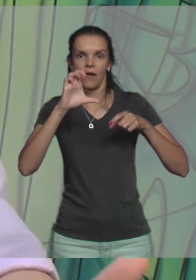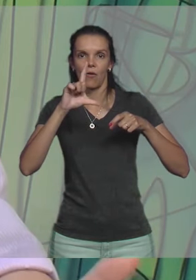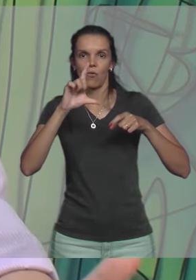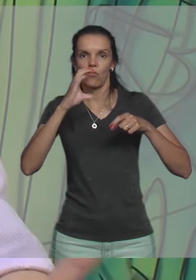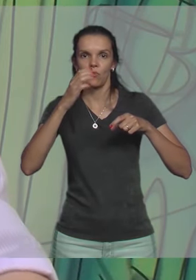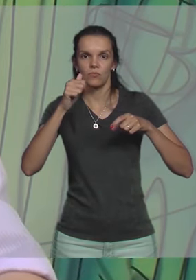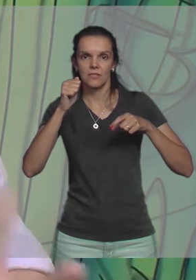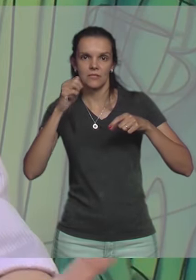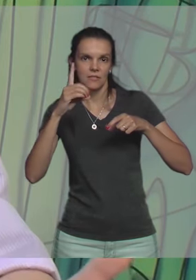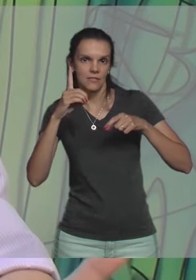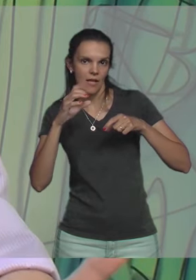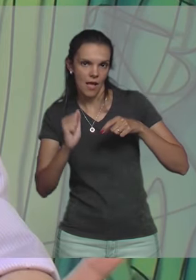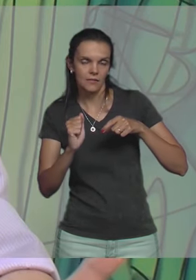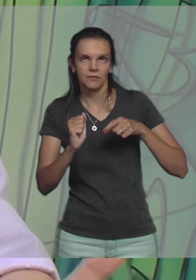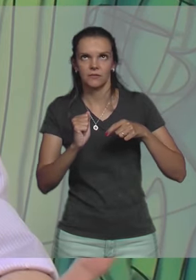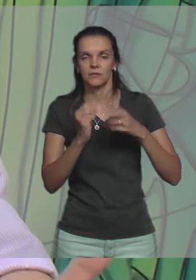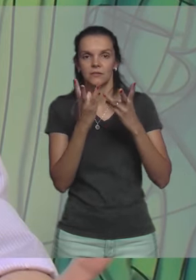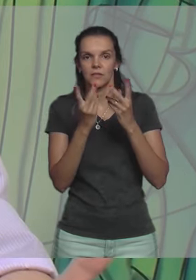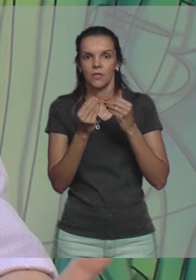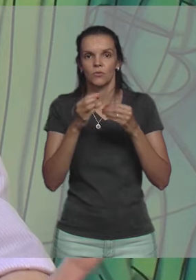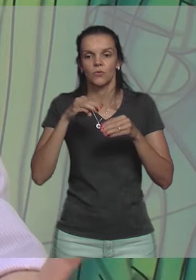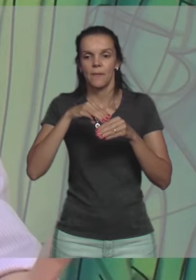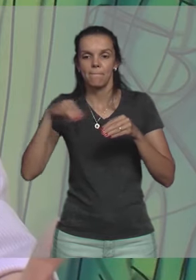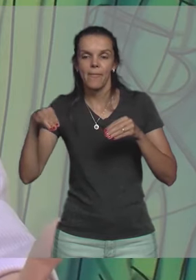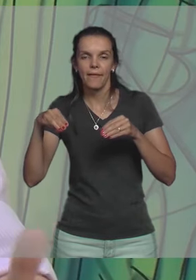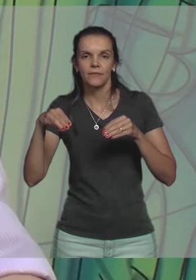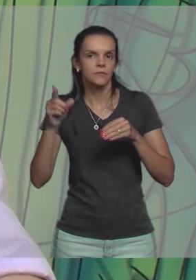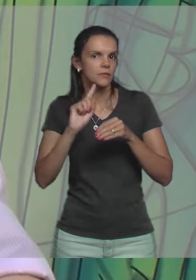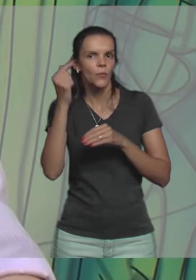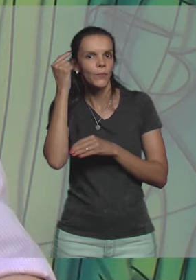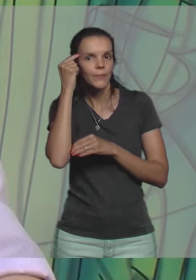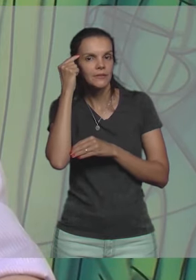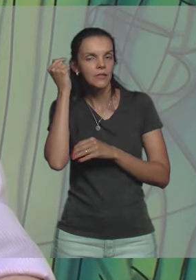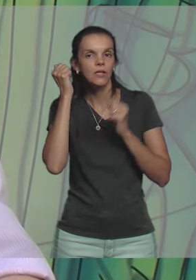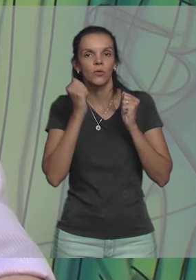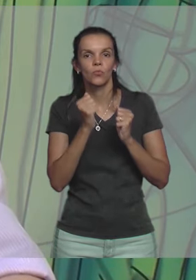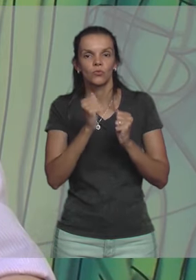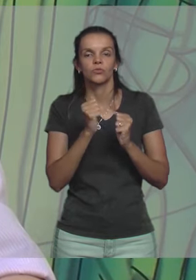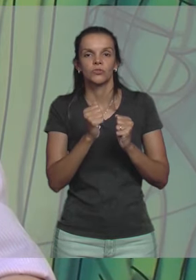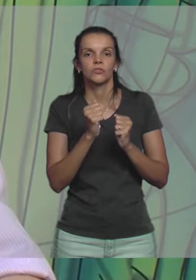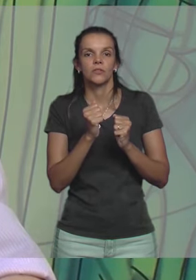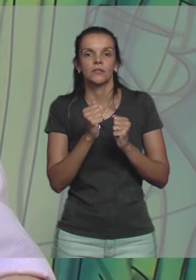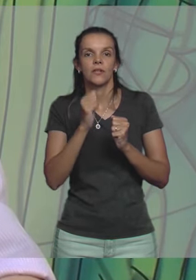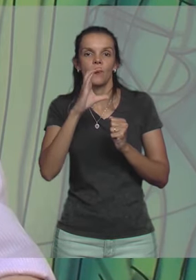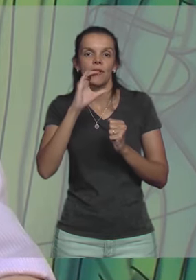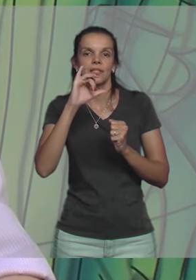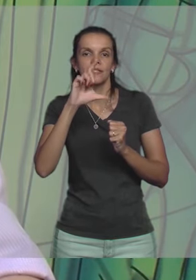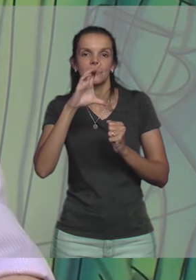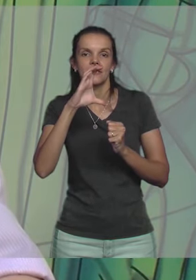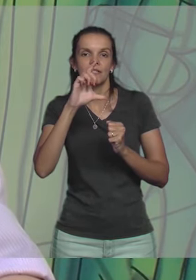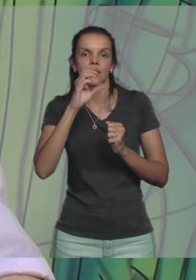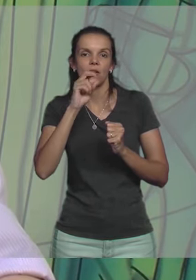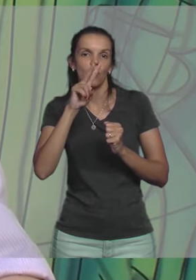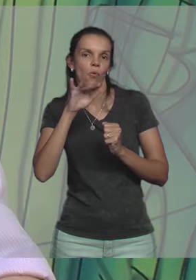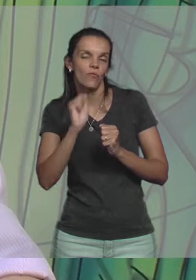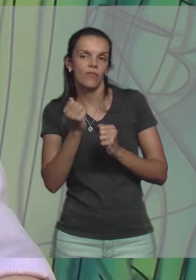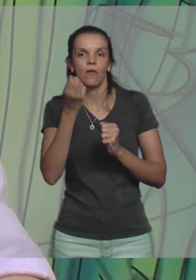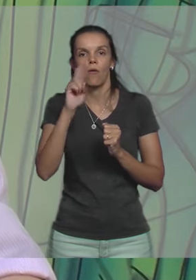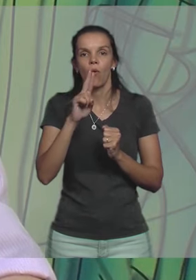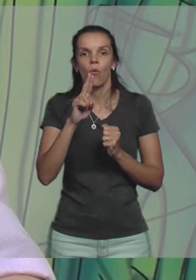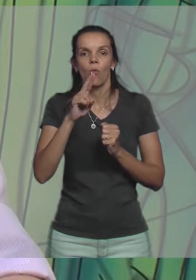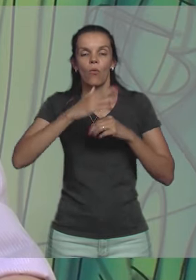um gabarito de tantos metros de extensão, e não pensei que ali pudesse ter uma ciclovia ou ter um corredor de